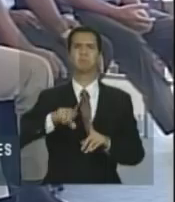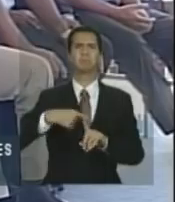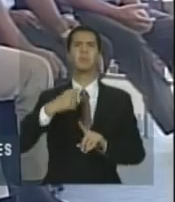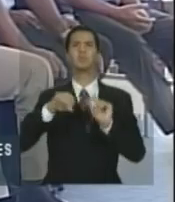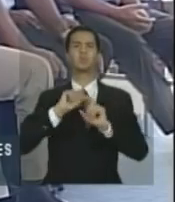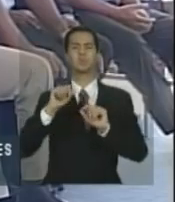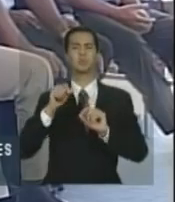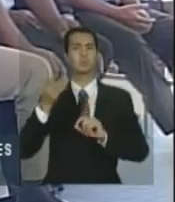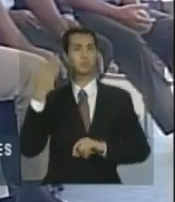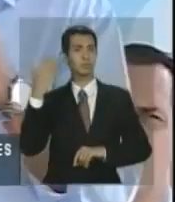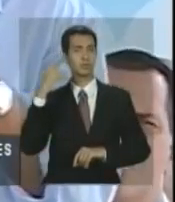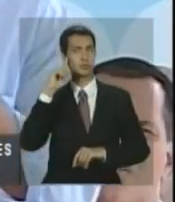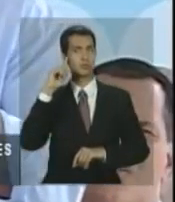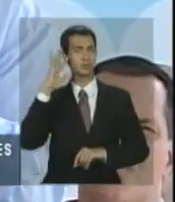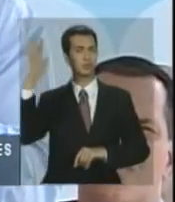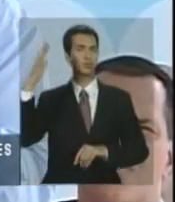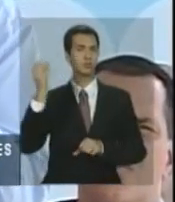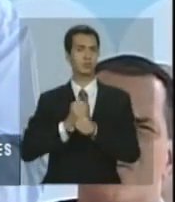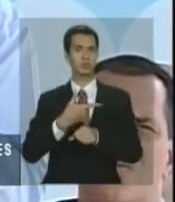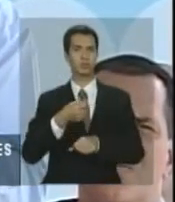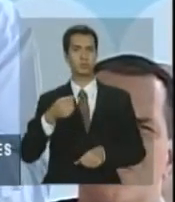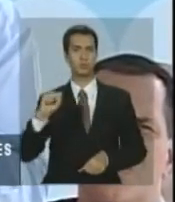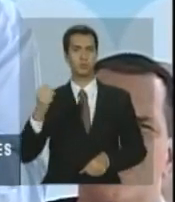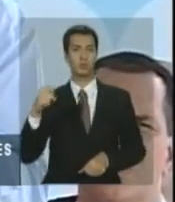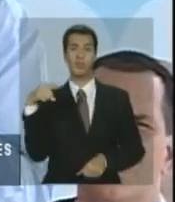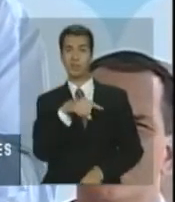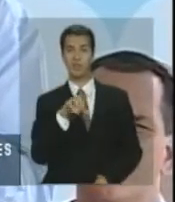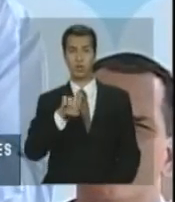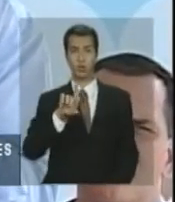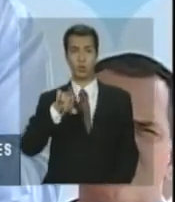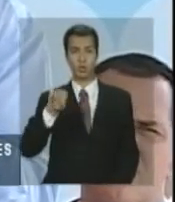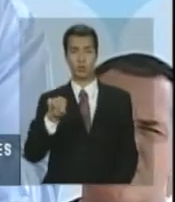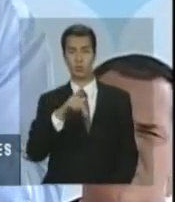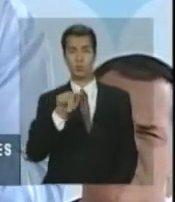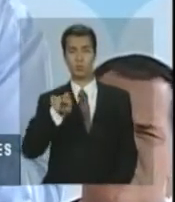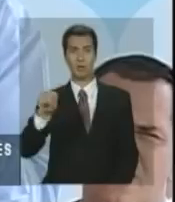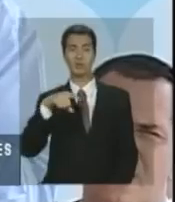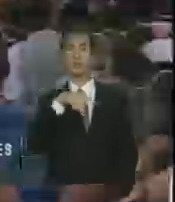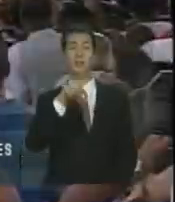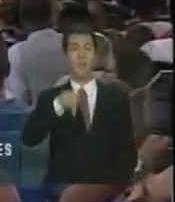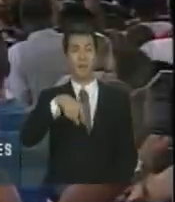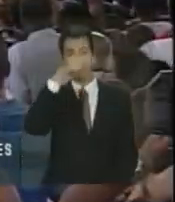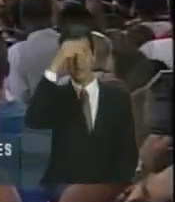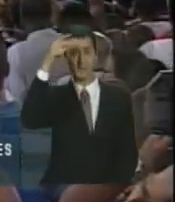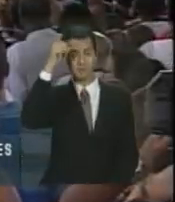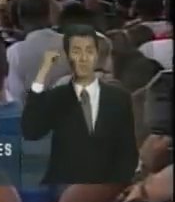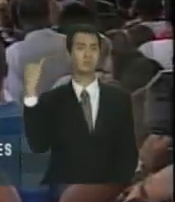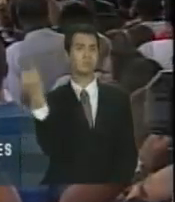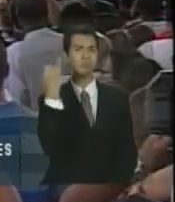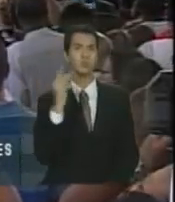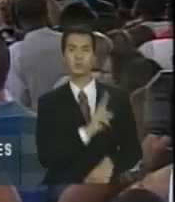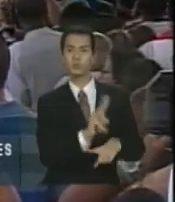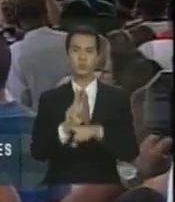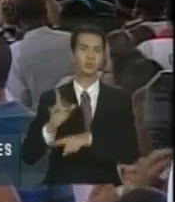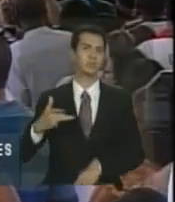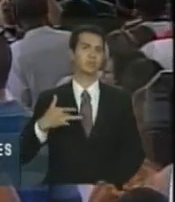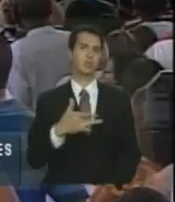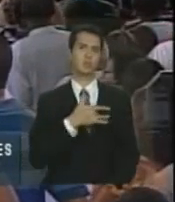2008. O Eduardo Paes é o prefeito da saúde na cidade do Rio de Janeiro. O Eduardo